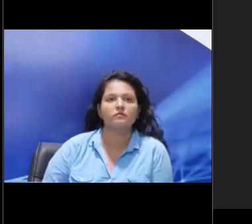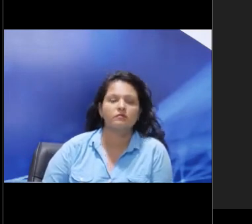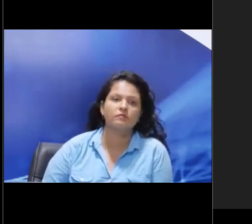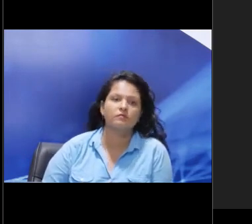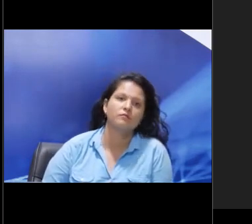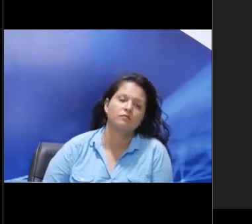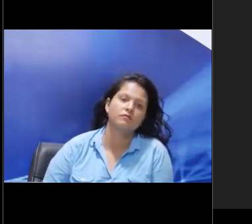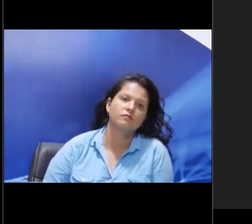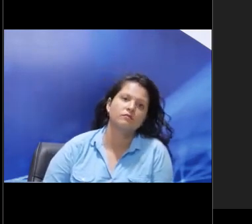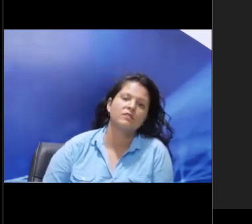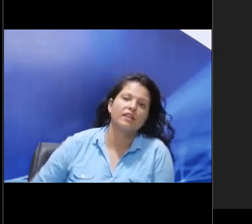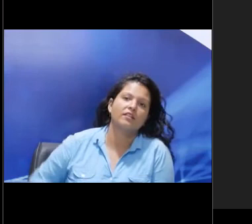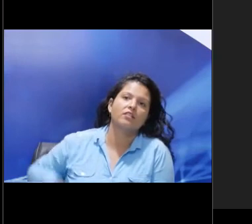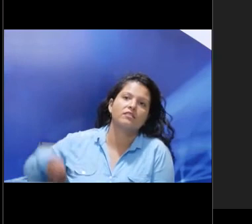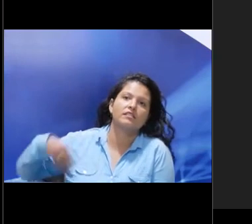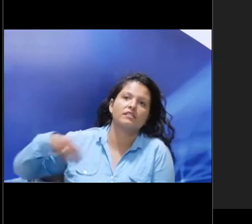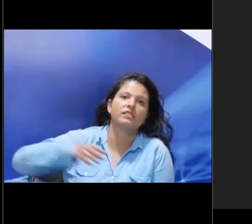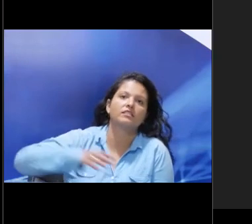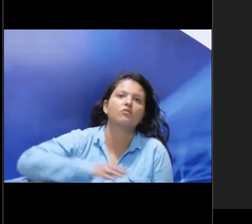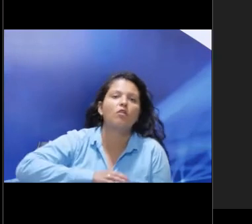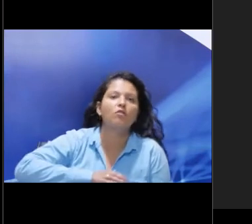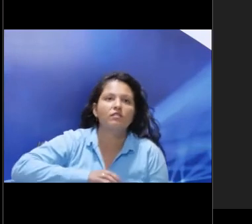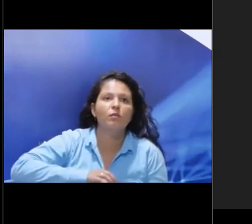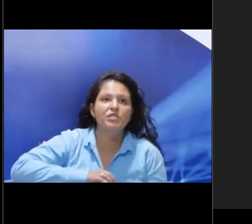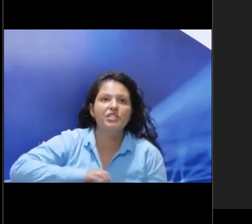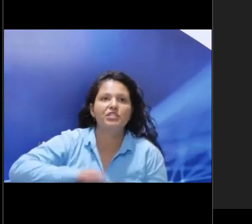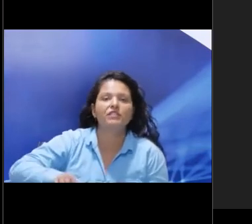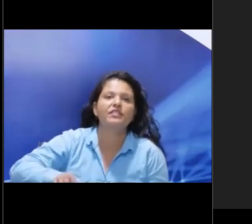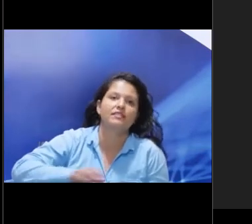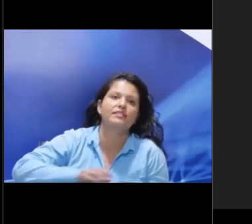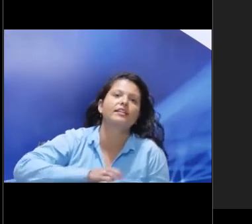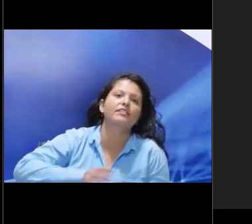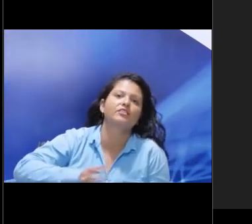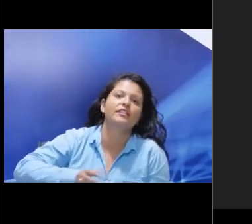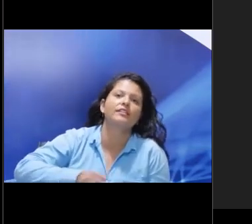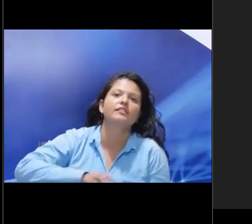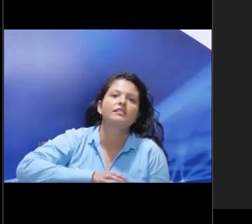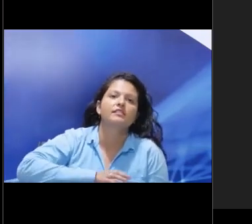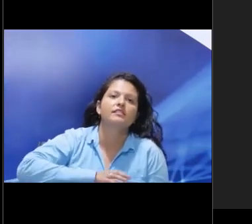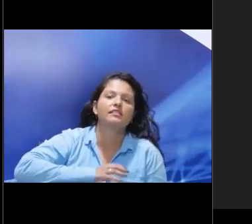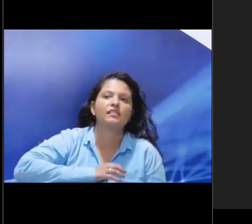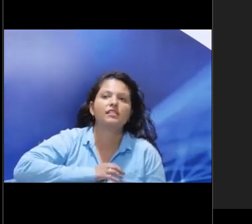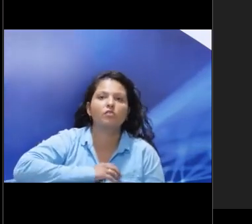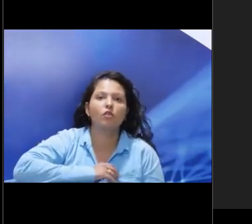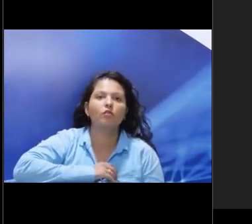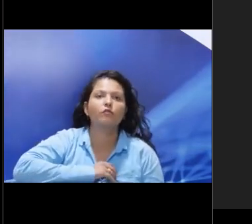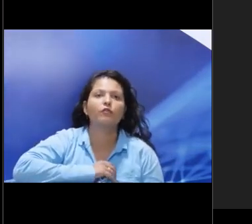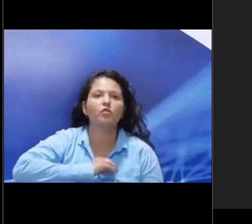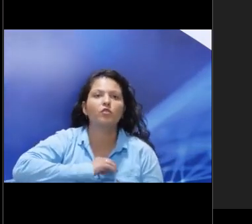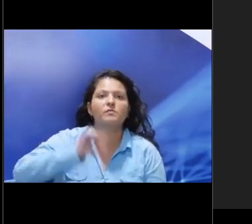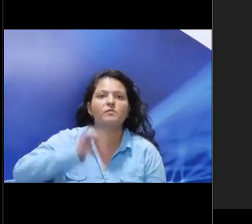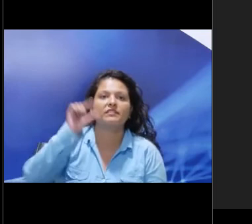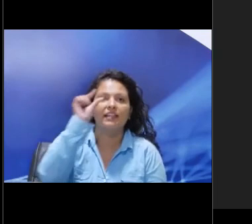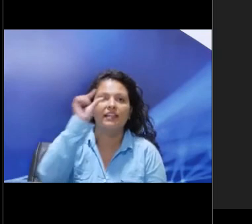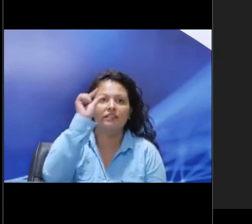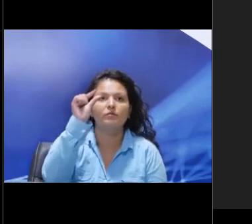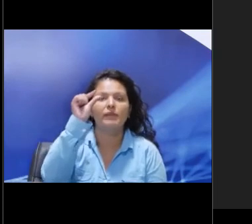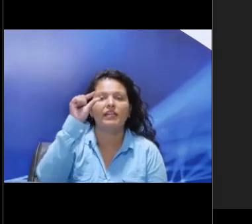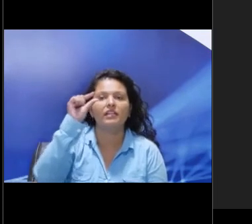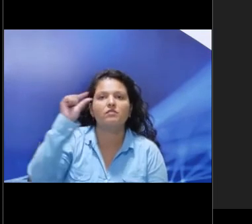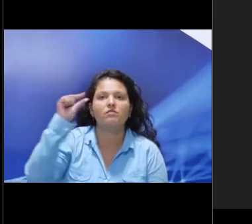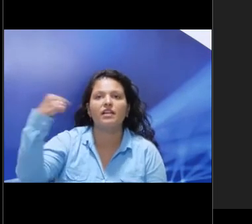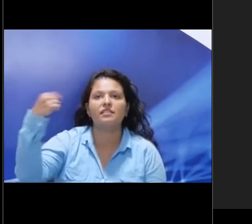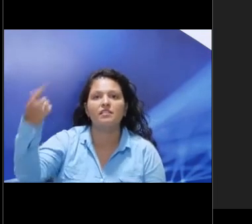aí interessante. O negócio seria, então, qual seria o objetivo dessa silagem, né? Se ela seria só um volumoso mesmo para entrar